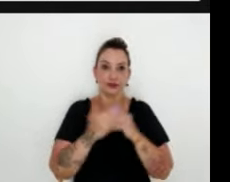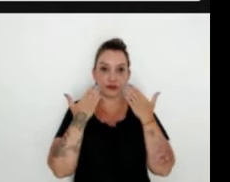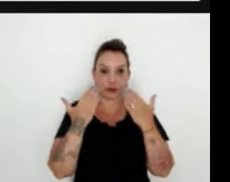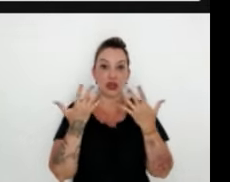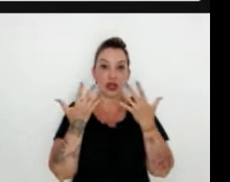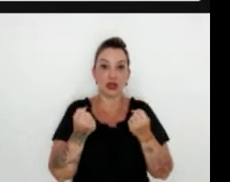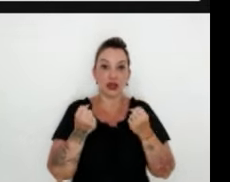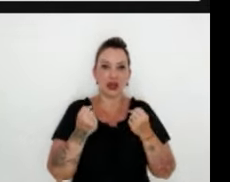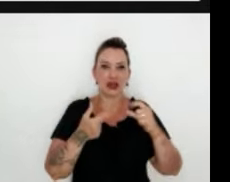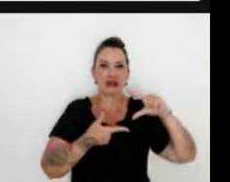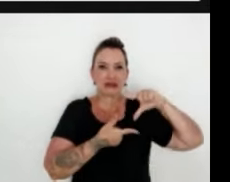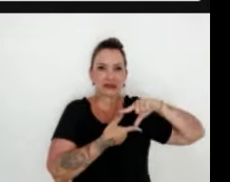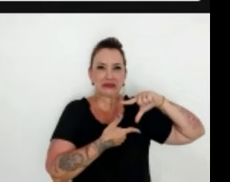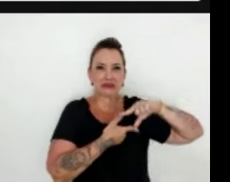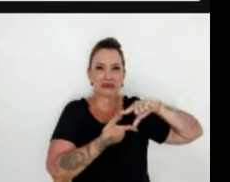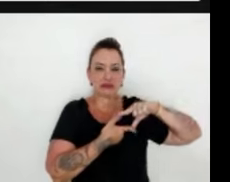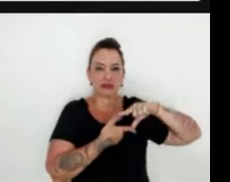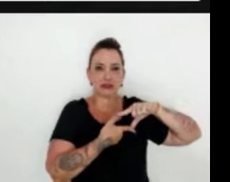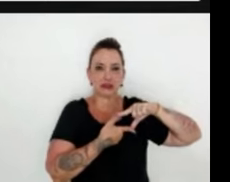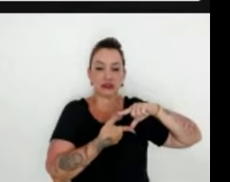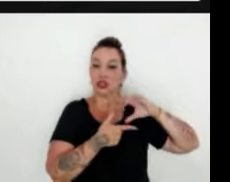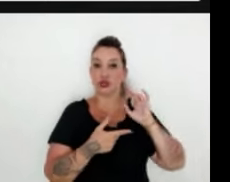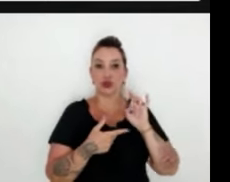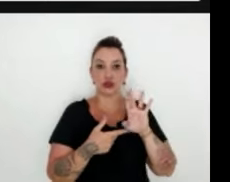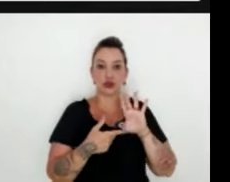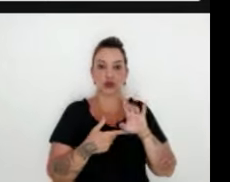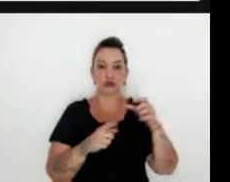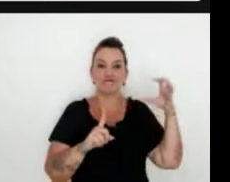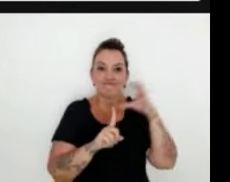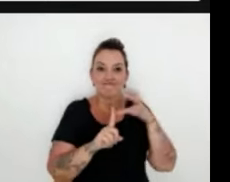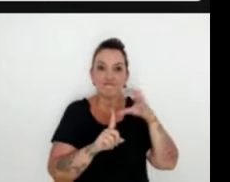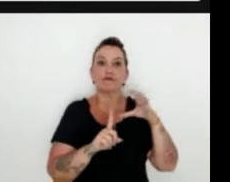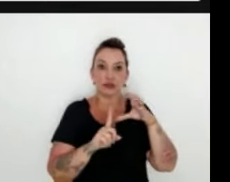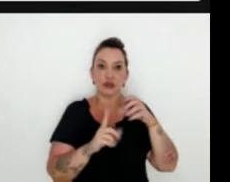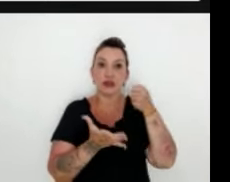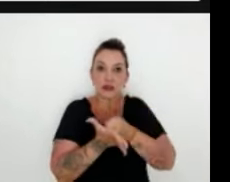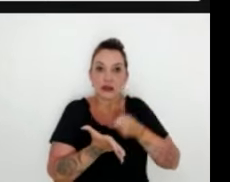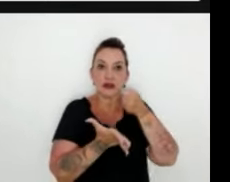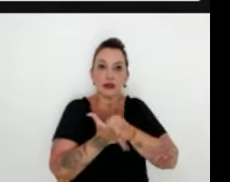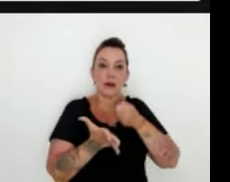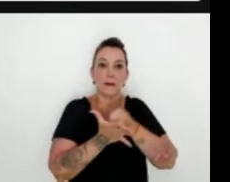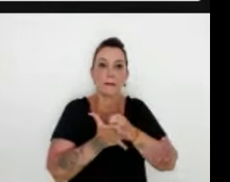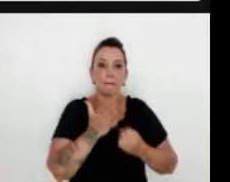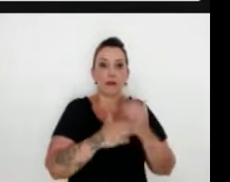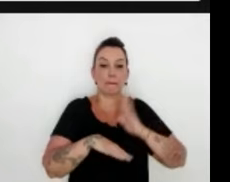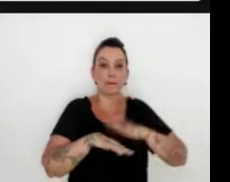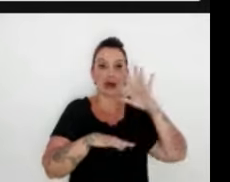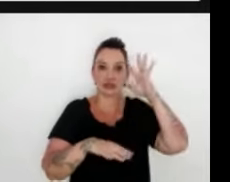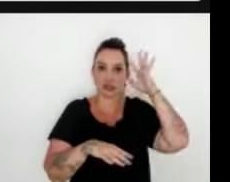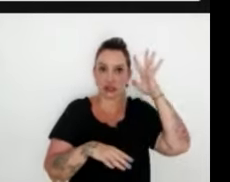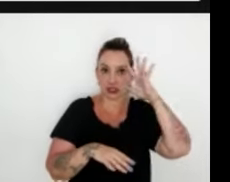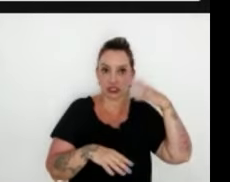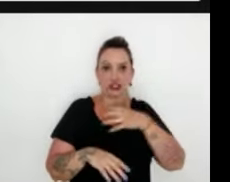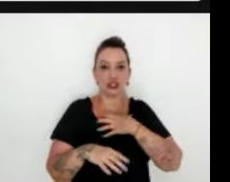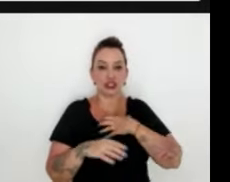conservadorismo atávico, resta insistirmos em gerar cada vez com maior imaginação, formas de